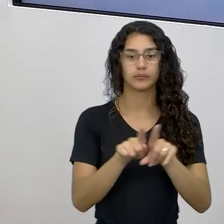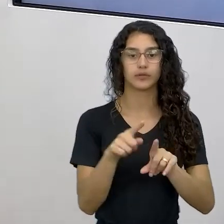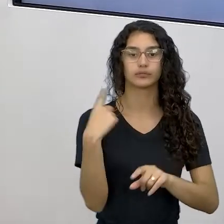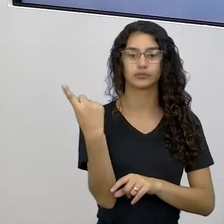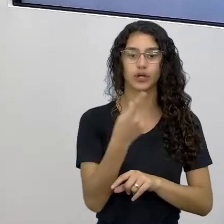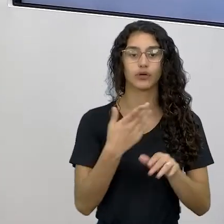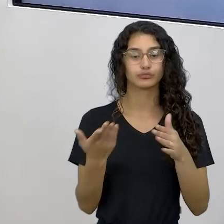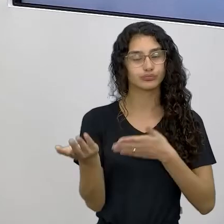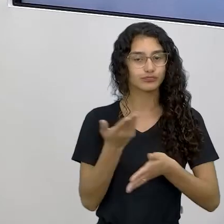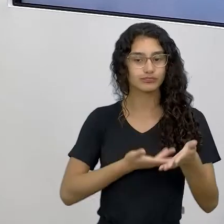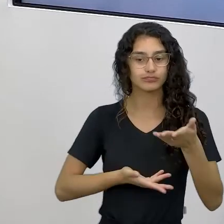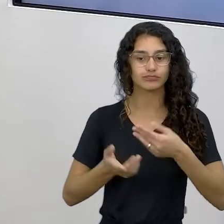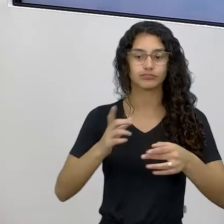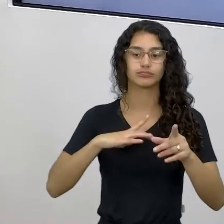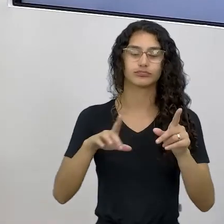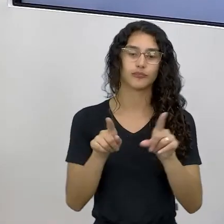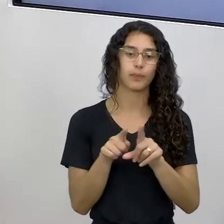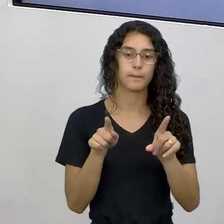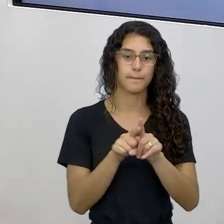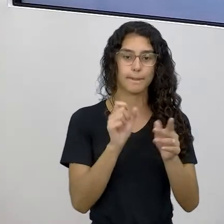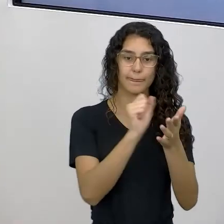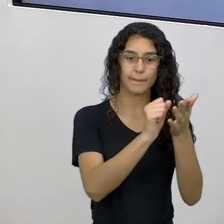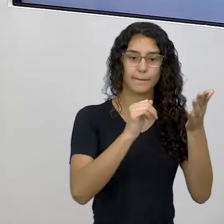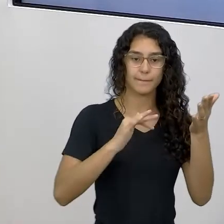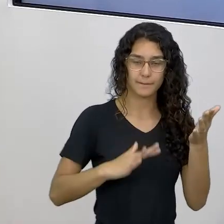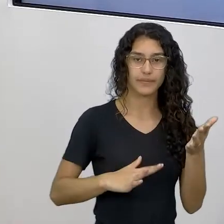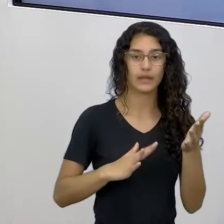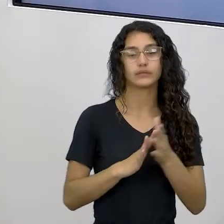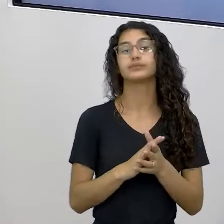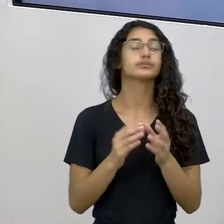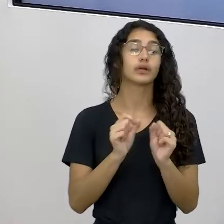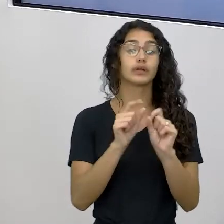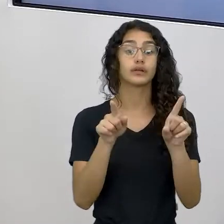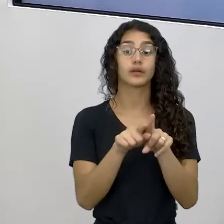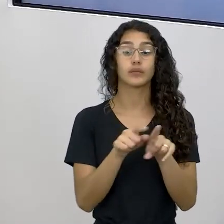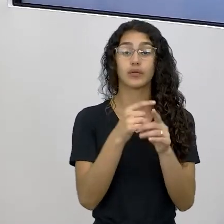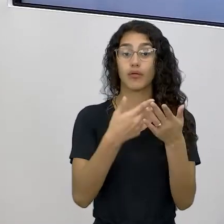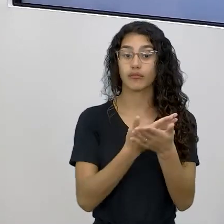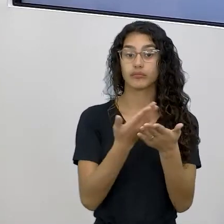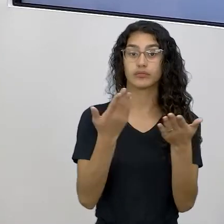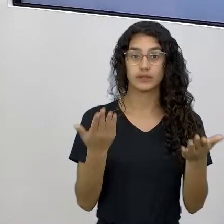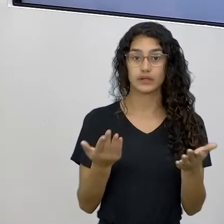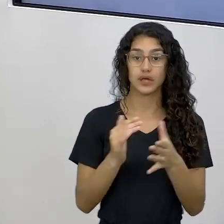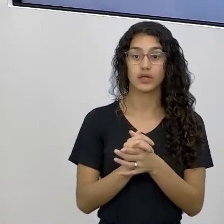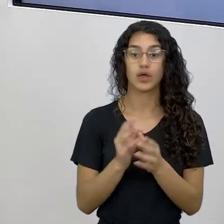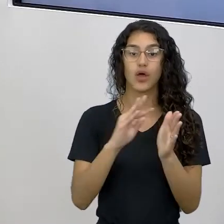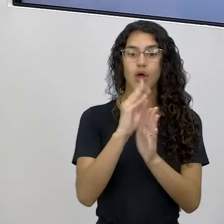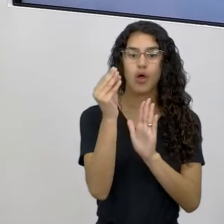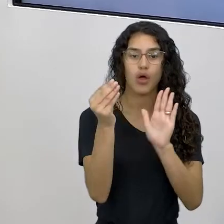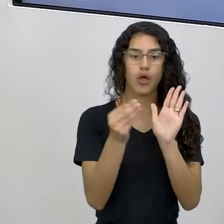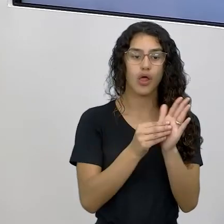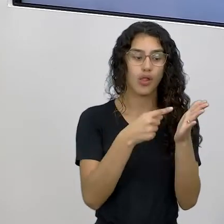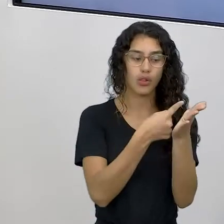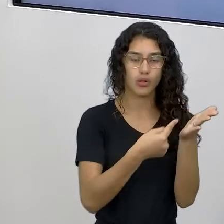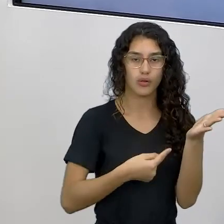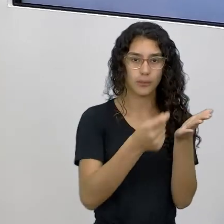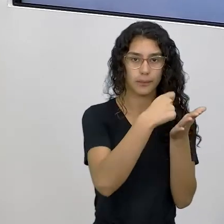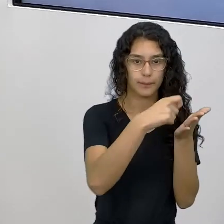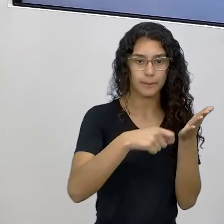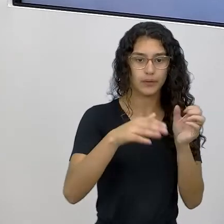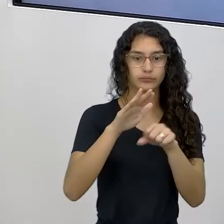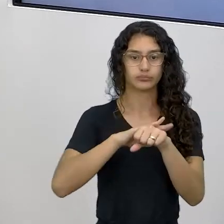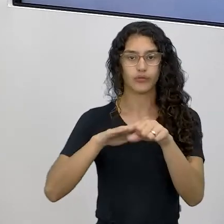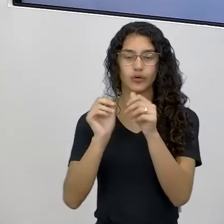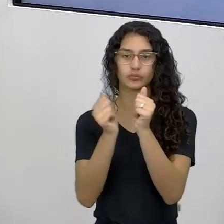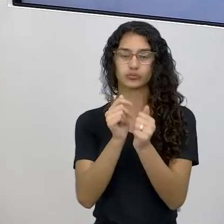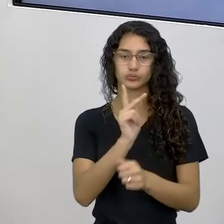nos compartilhando aí essa atividade mão na massa. Eu vou deixar também agora com vocês, coloquem no diário de bordo de vocês, conversem